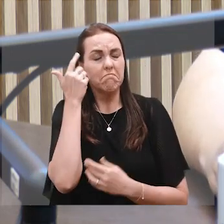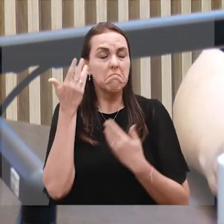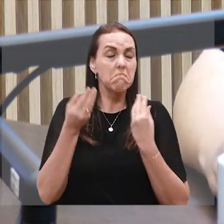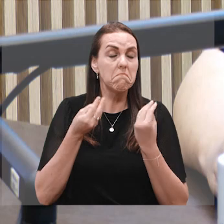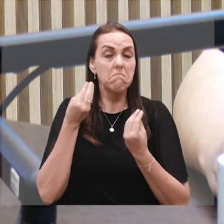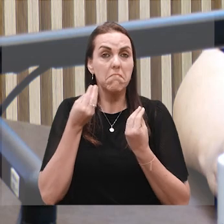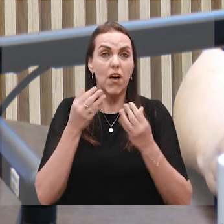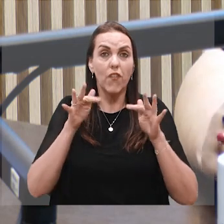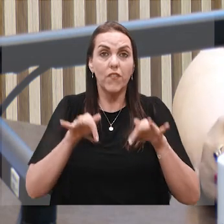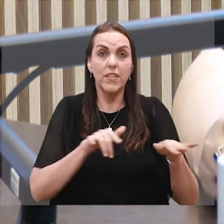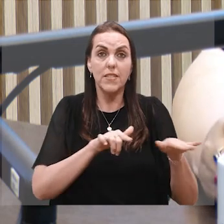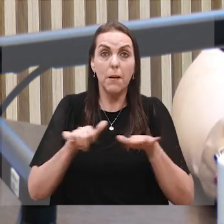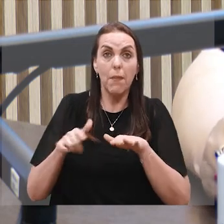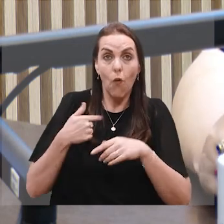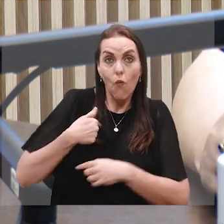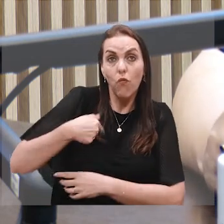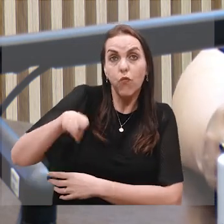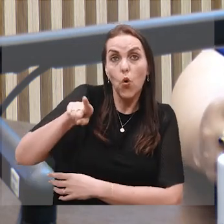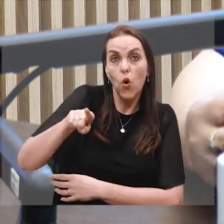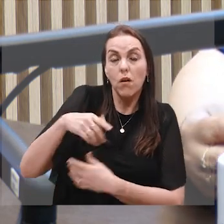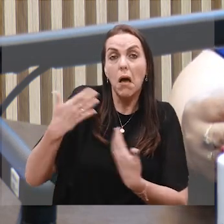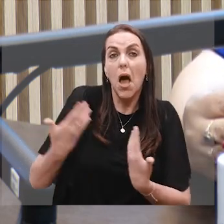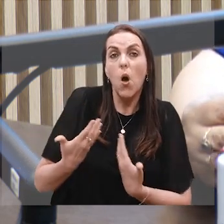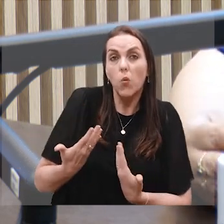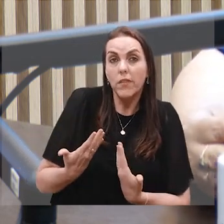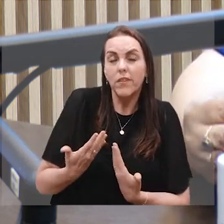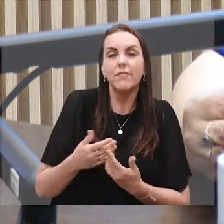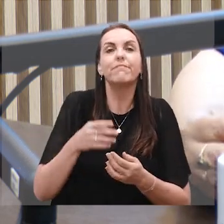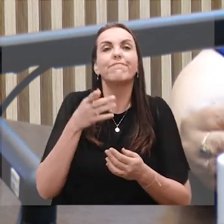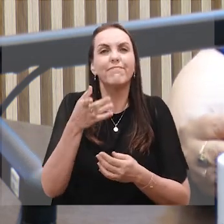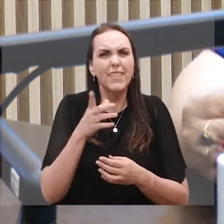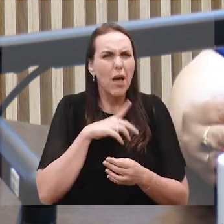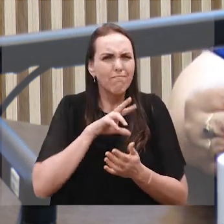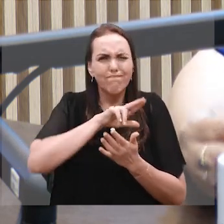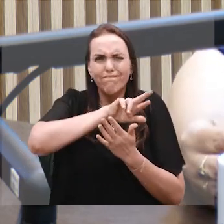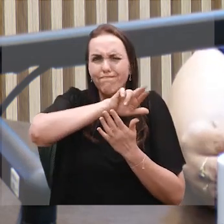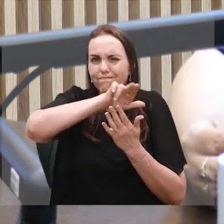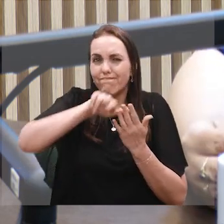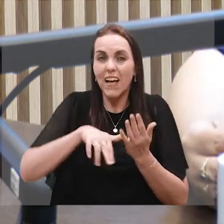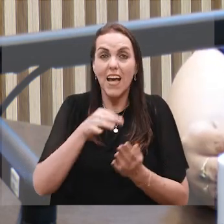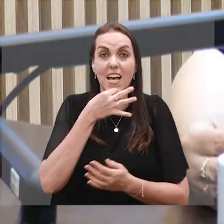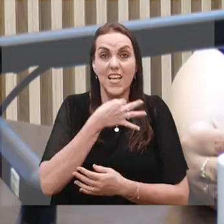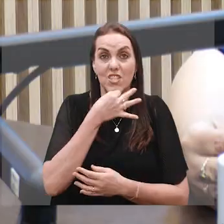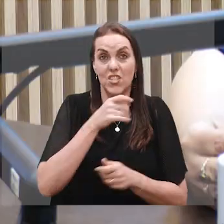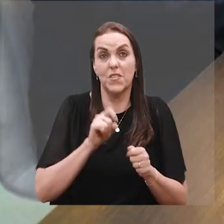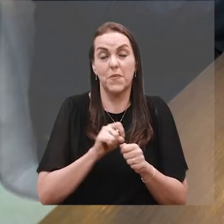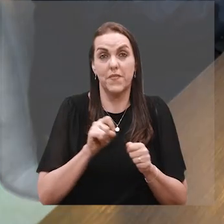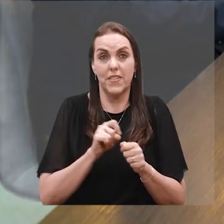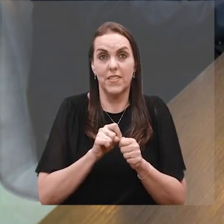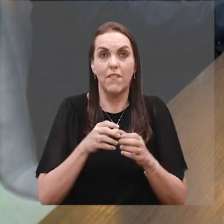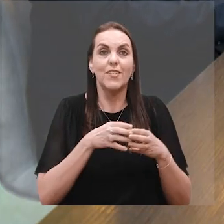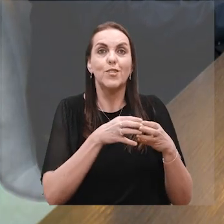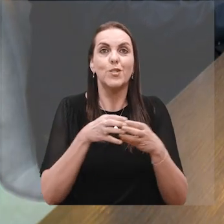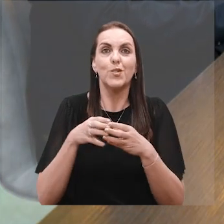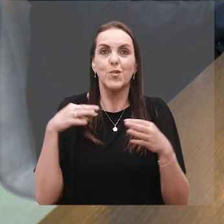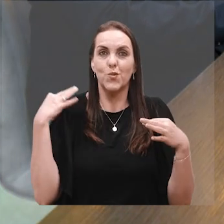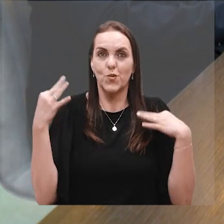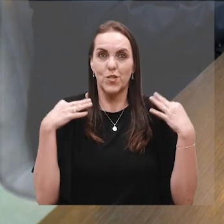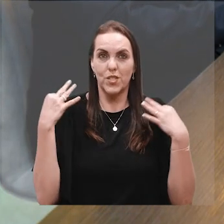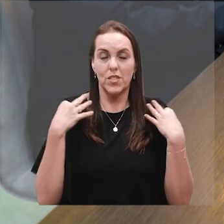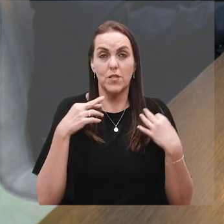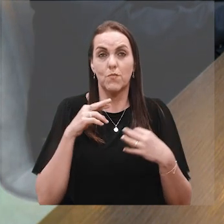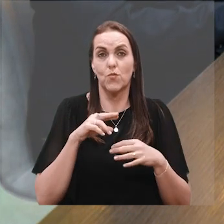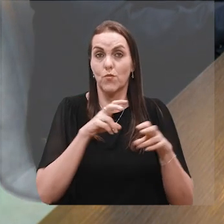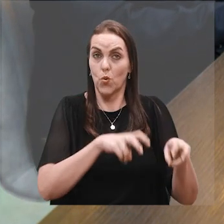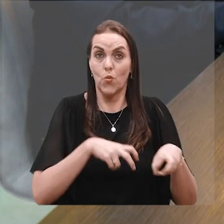este final de semana? Sabendo que a gente tem muita coisa para fazer em Caxias do Sul. Daqui a pouco aí vai fazer turismo rural em